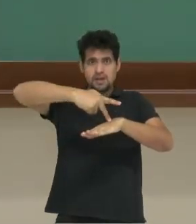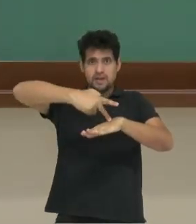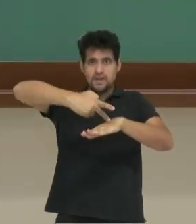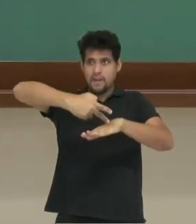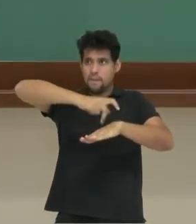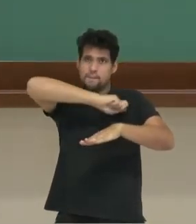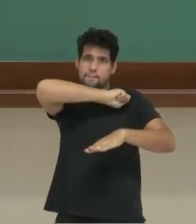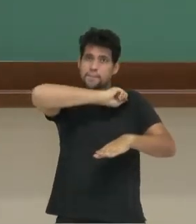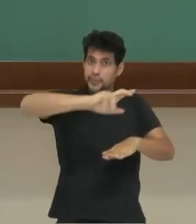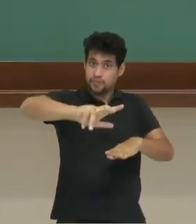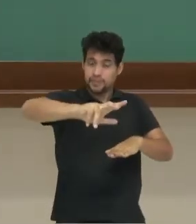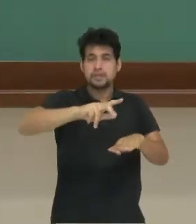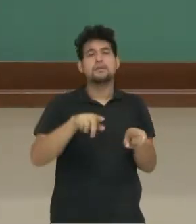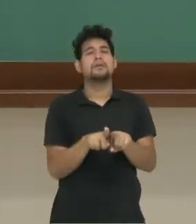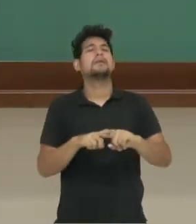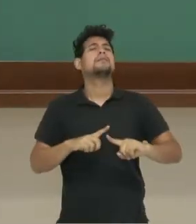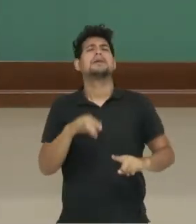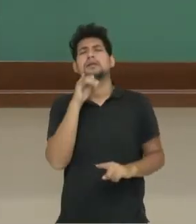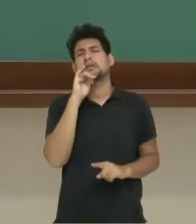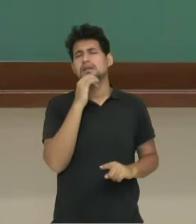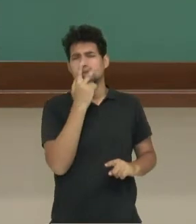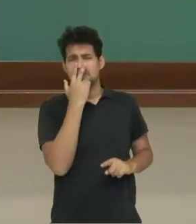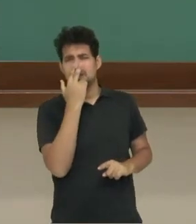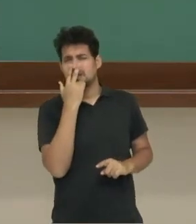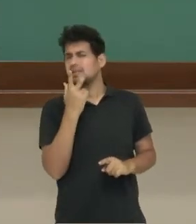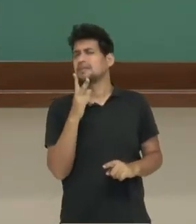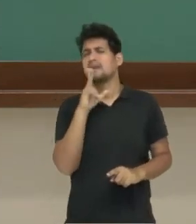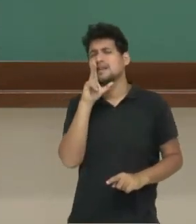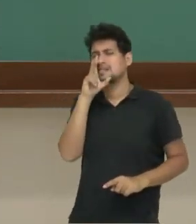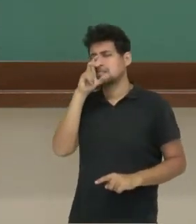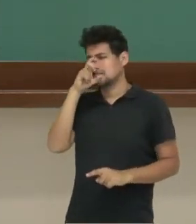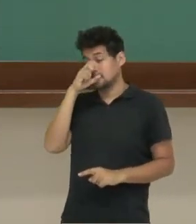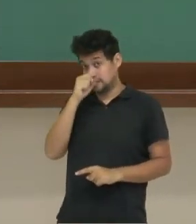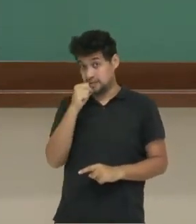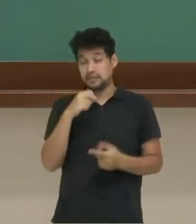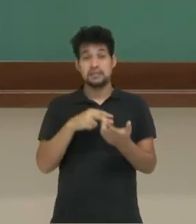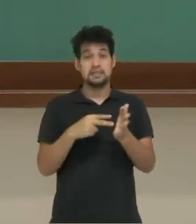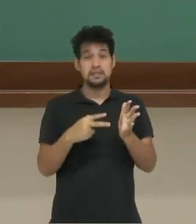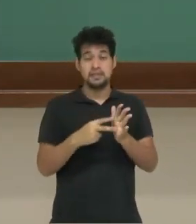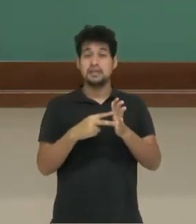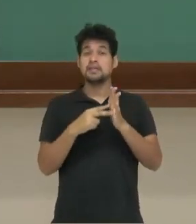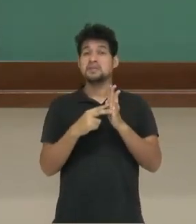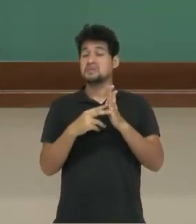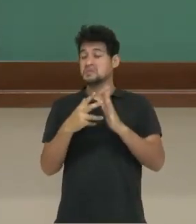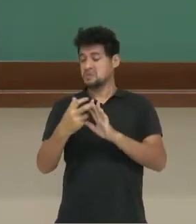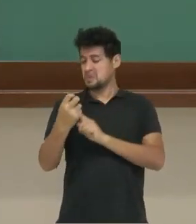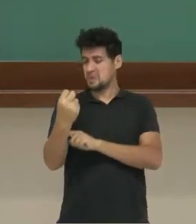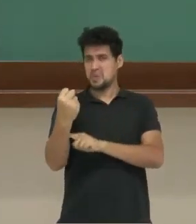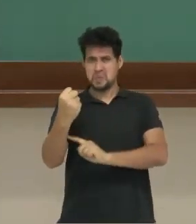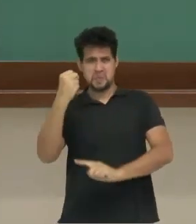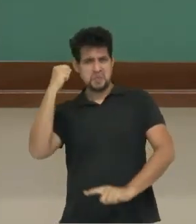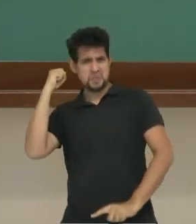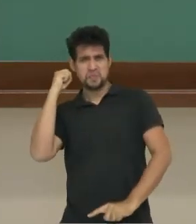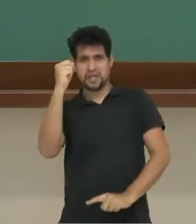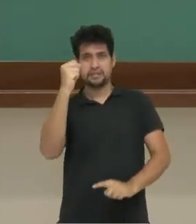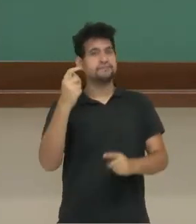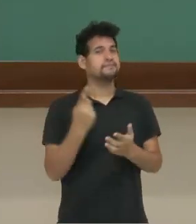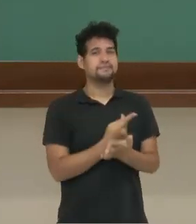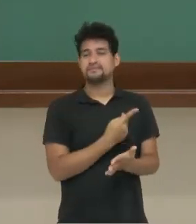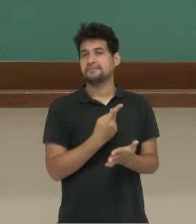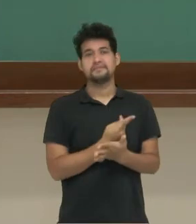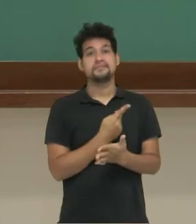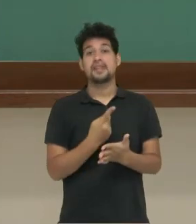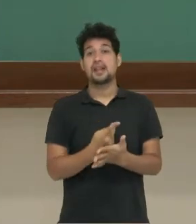tá? Apesar de parecer que a força maior está no braço, isso é um erro, tá? É